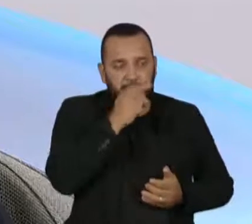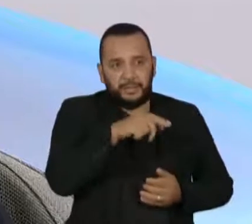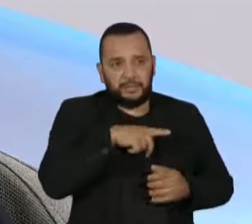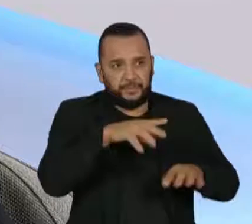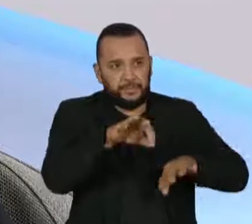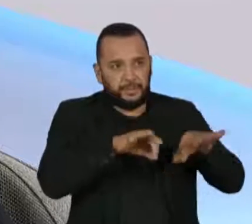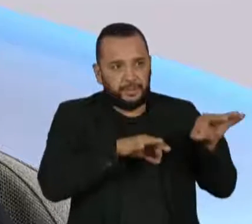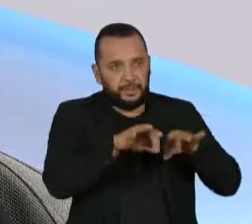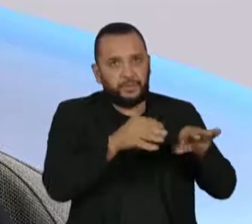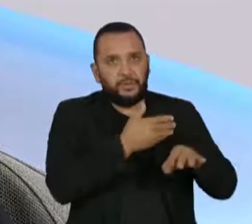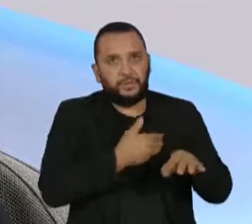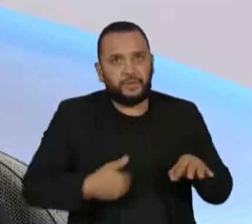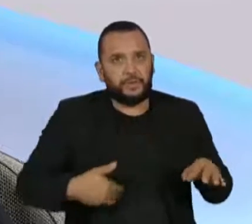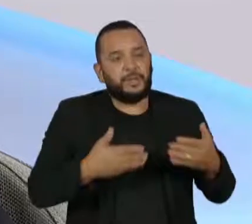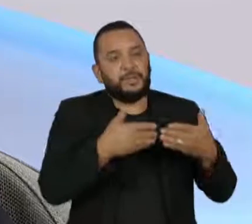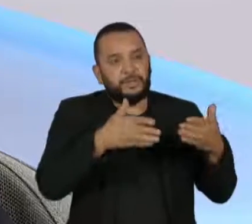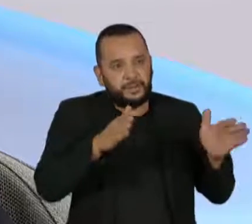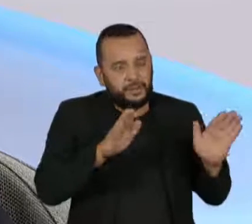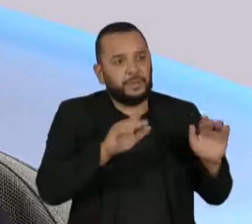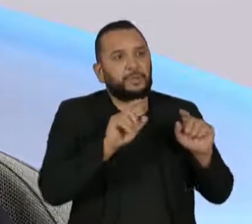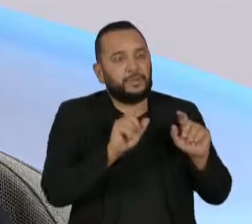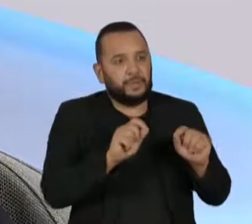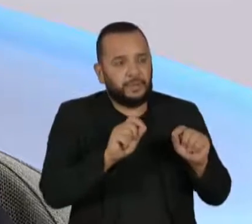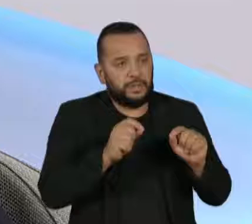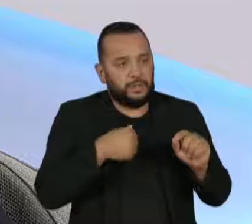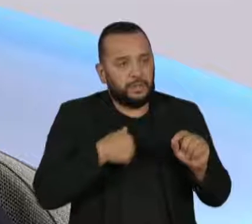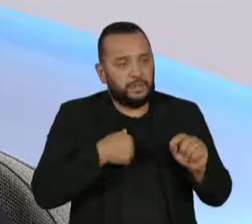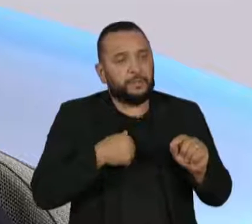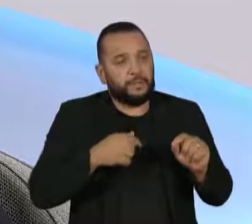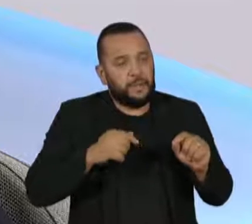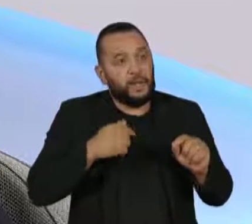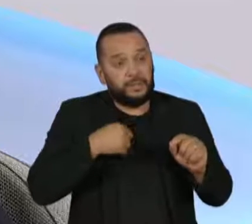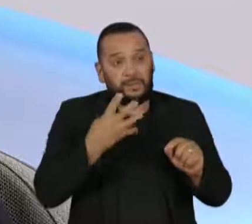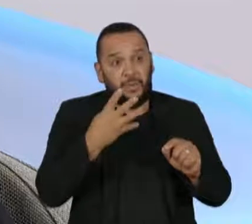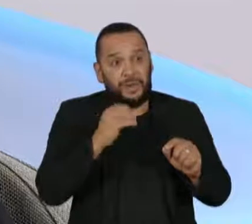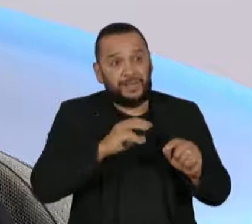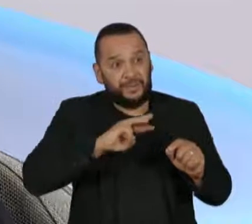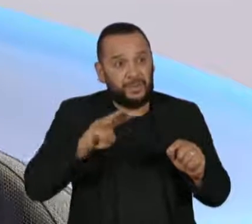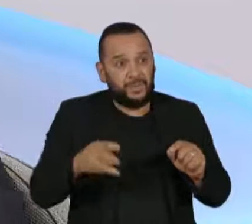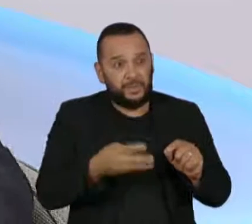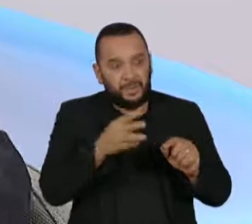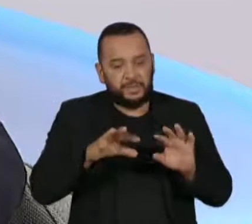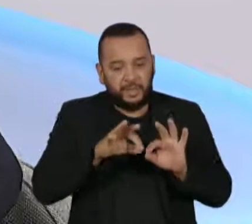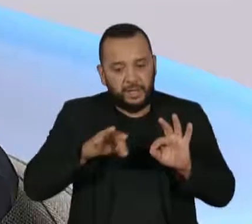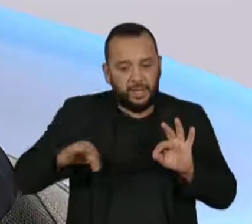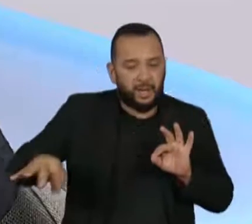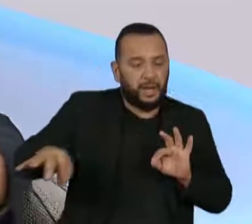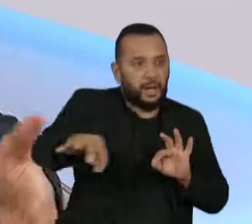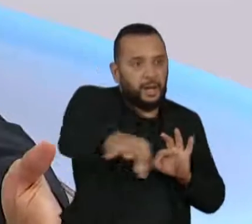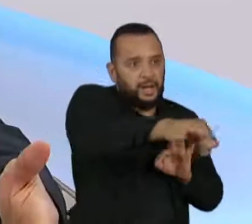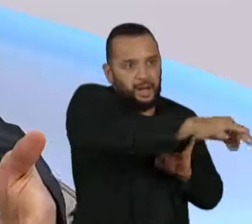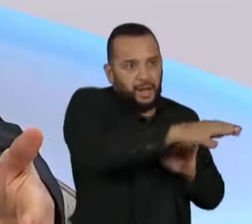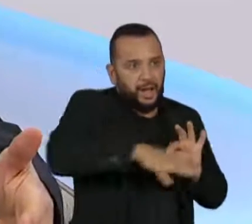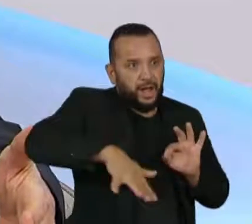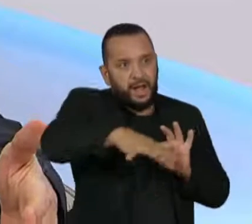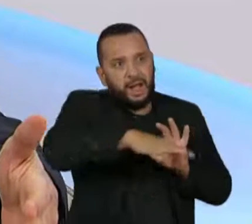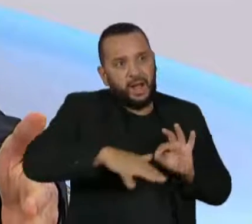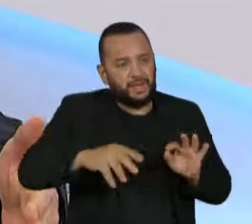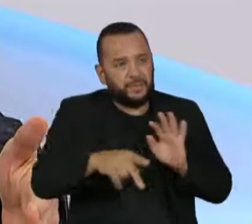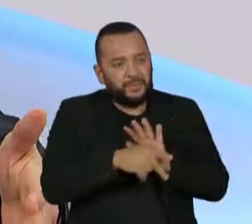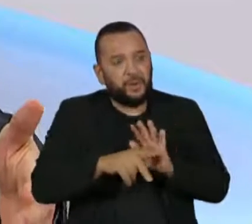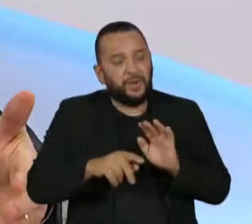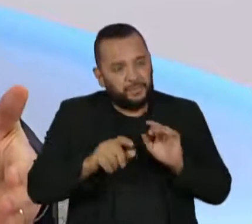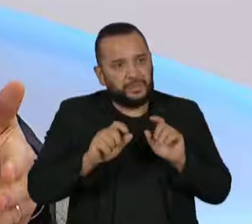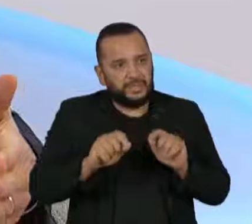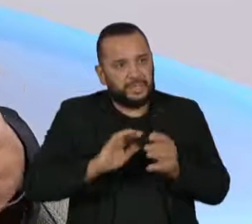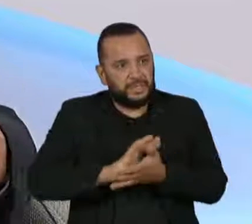governo está lançando agora, de incorporar mais 40 milhões de hectares de áreas de pastos degradados